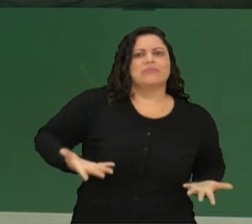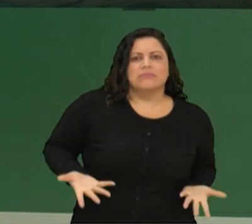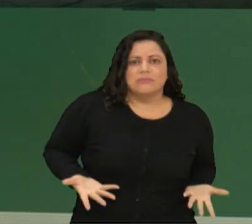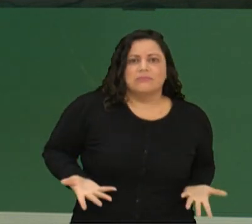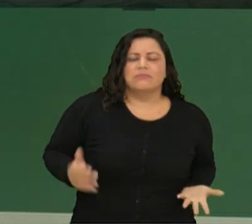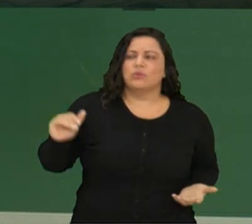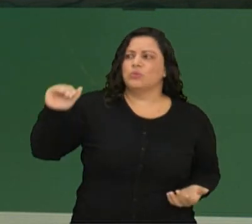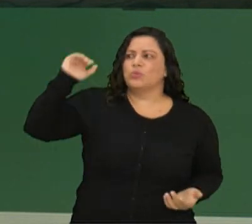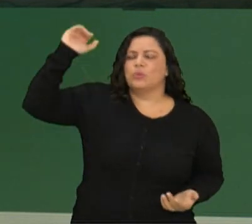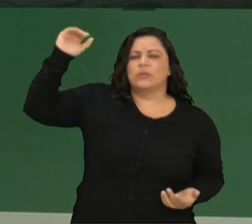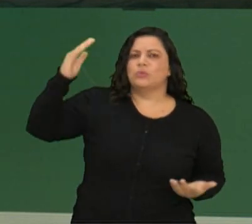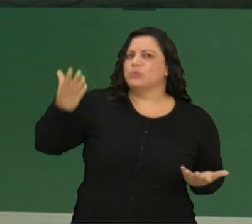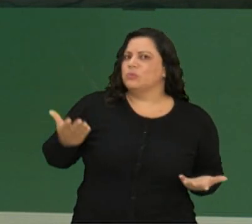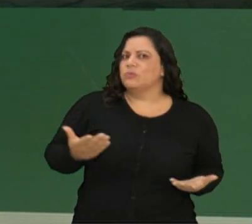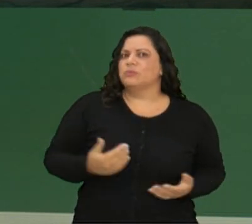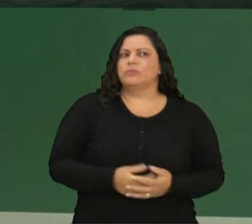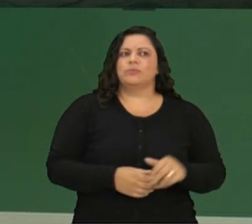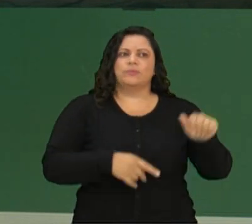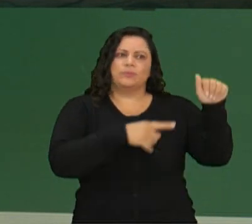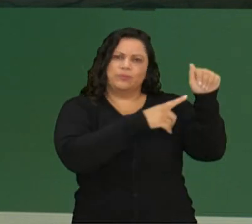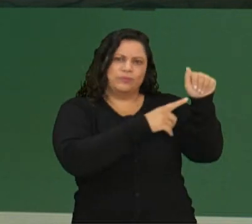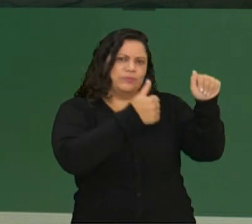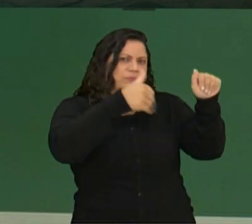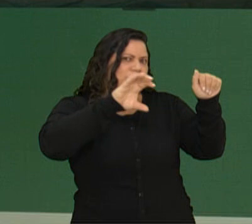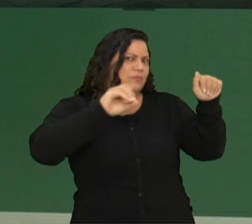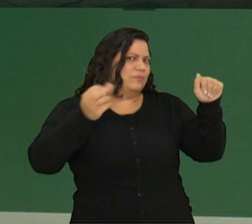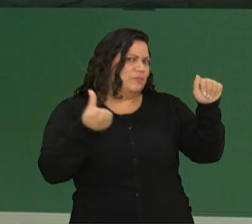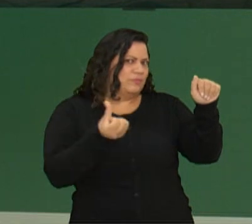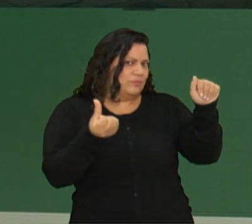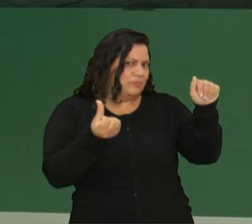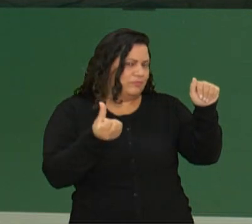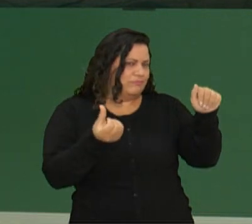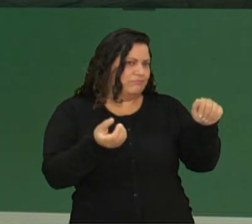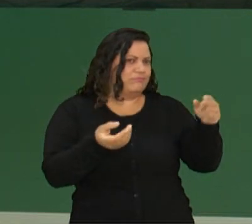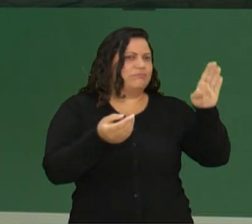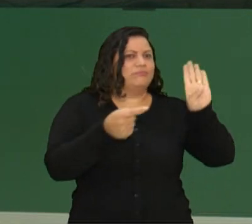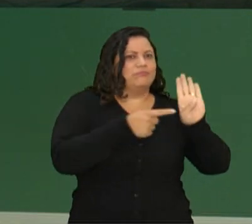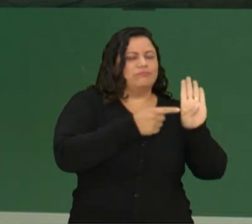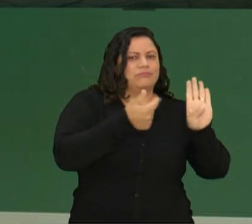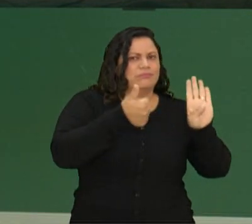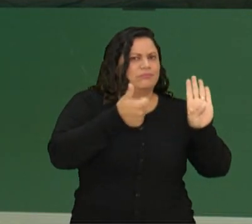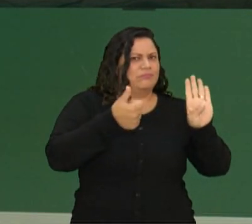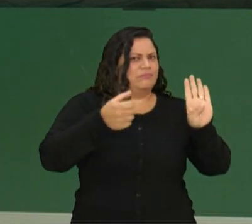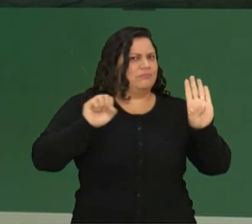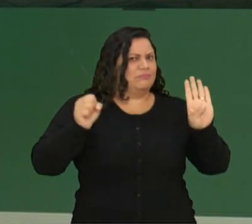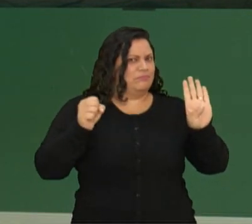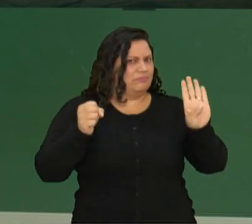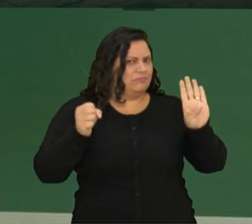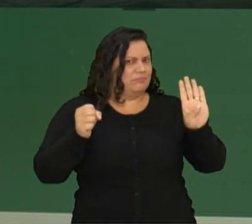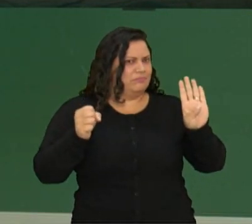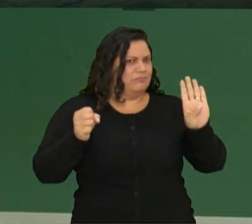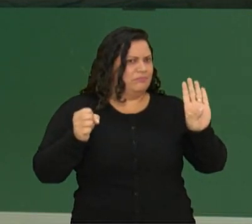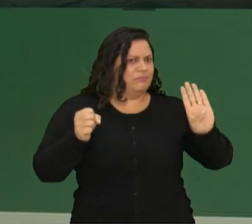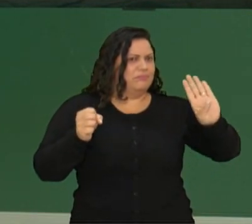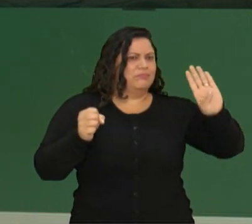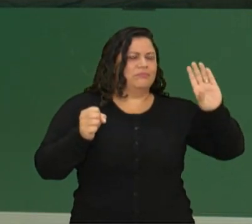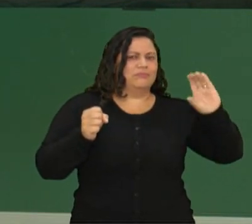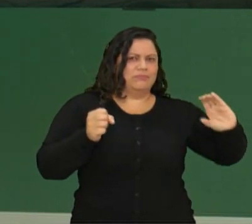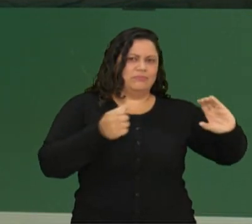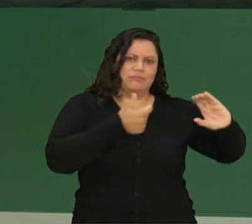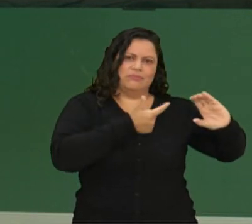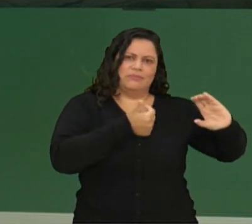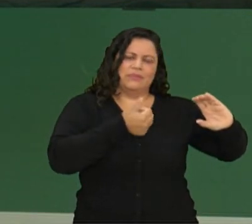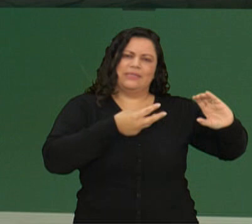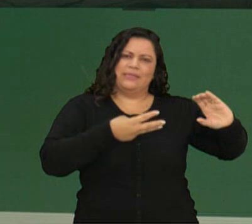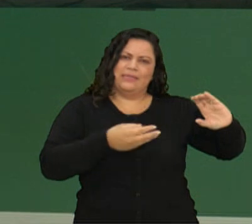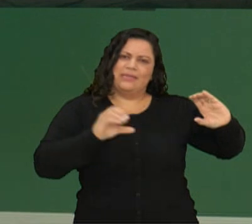adulto? Seria a afirmativa A, 10 por 6, a B, 12 por 8, a C, 13